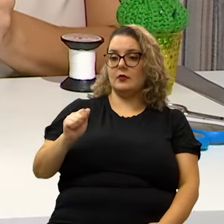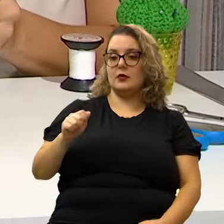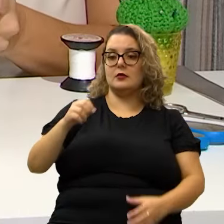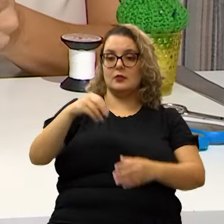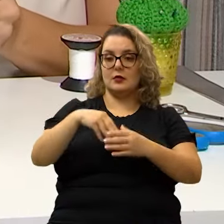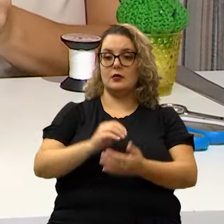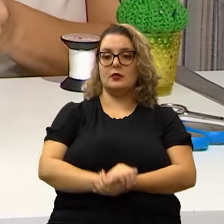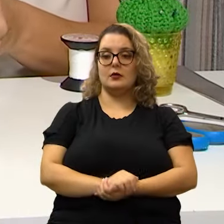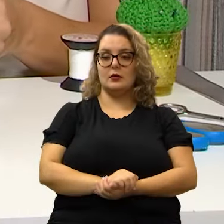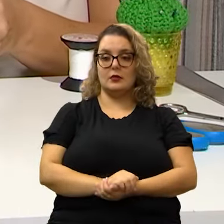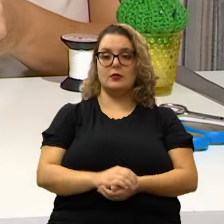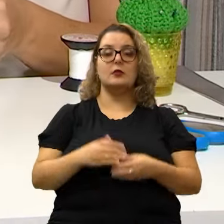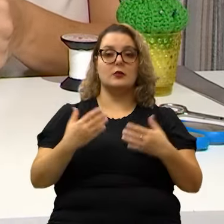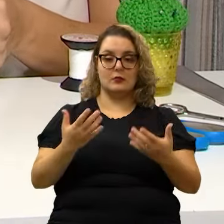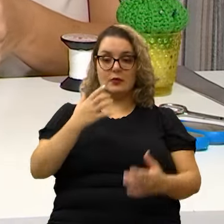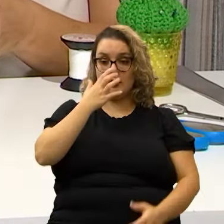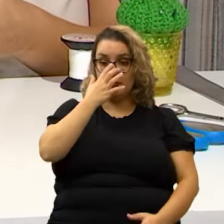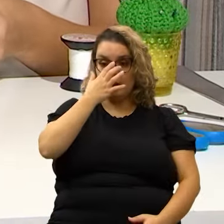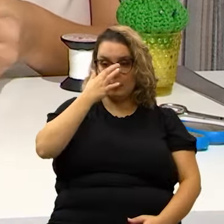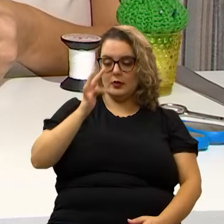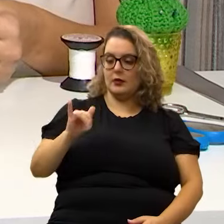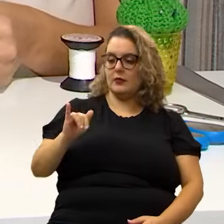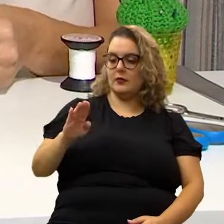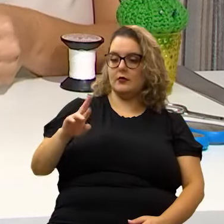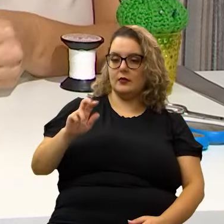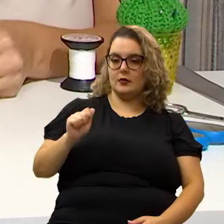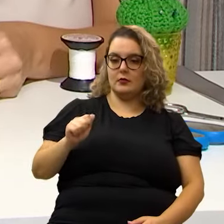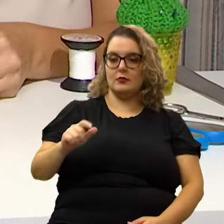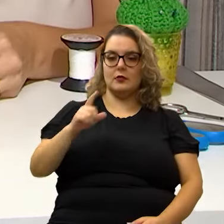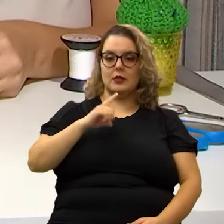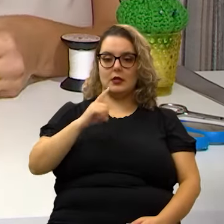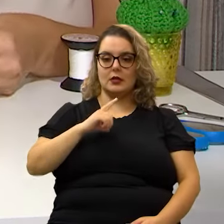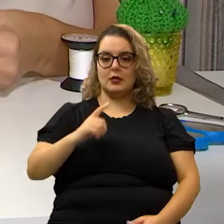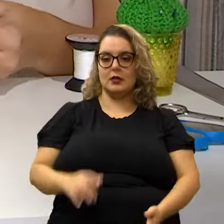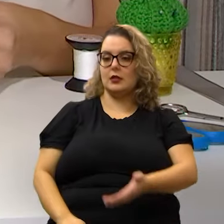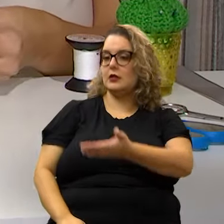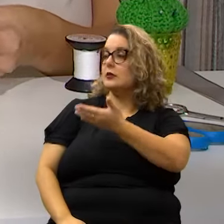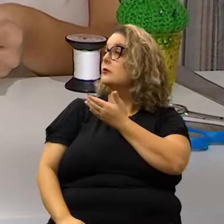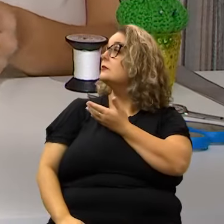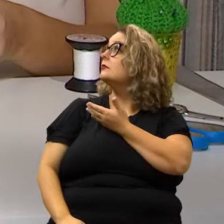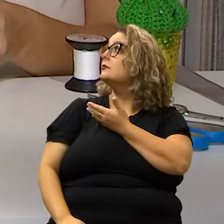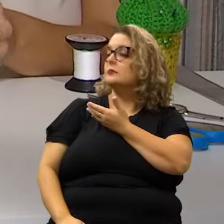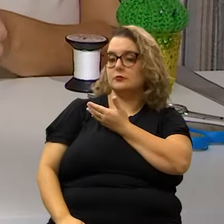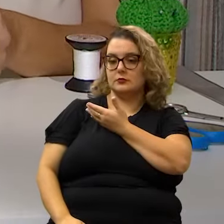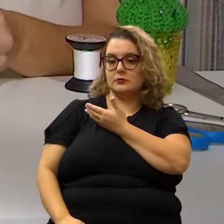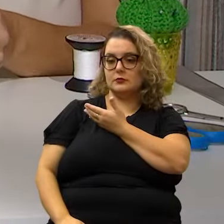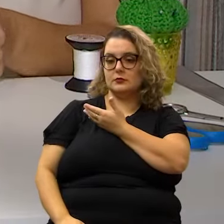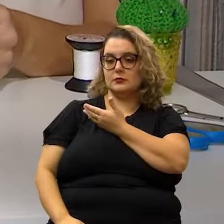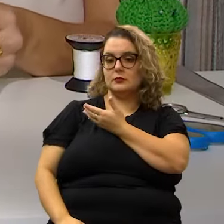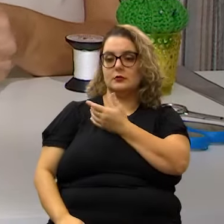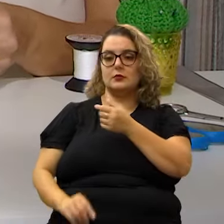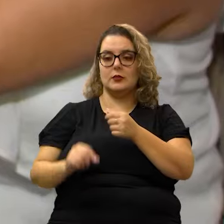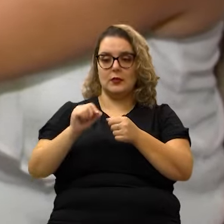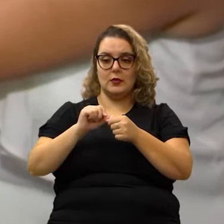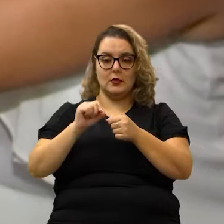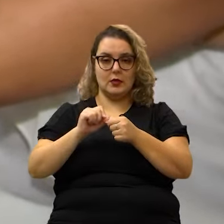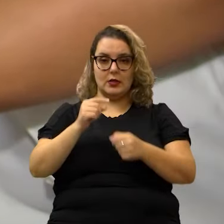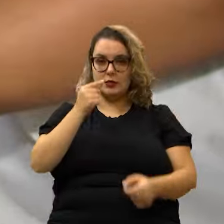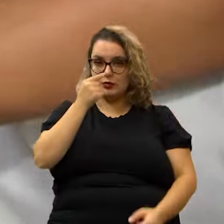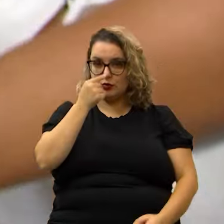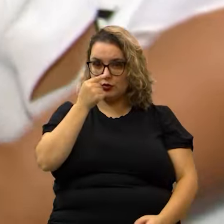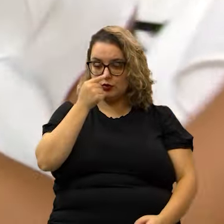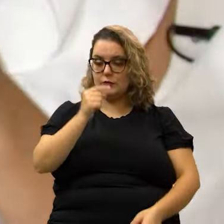enchimento. No caso, a fibra de enchimento que ela tem é esse daqui, é essa daqui. Vou pegar um pouquinho para fazer o